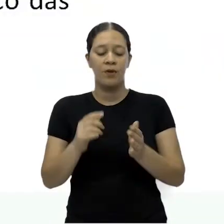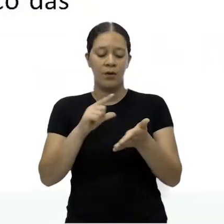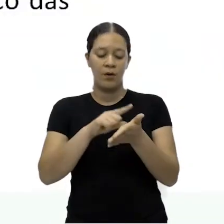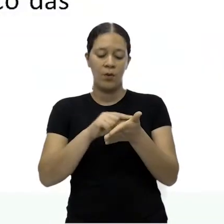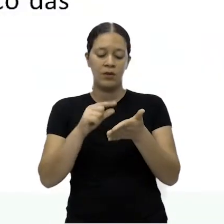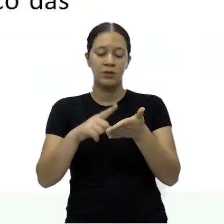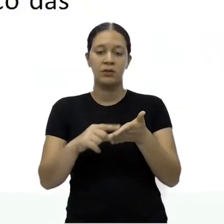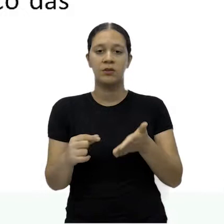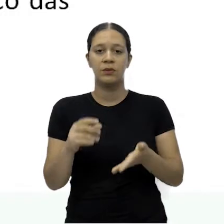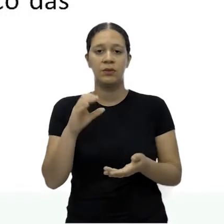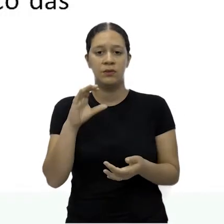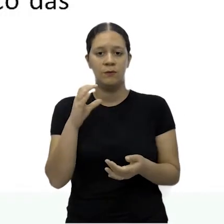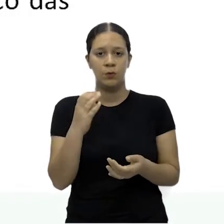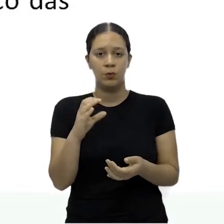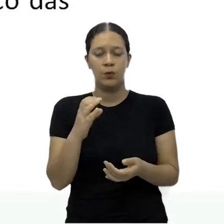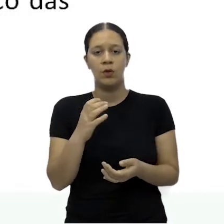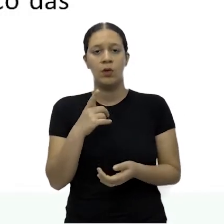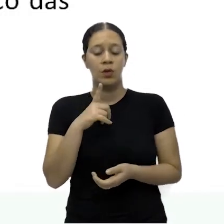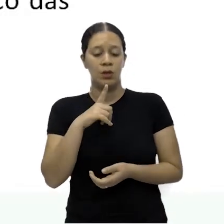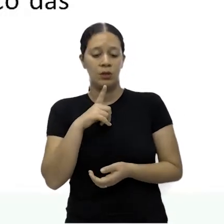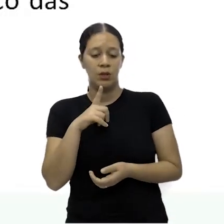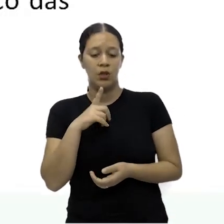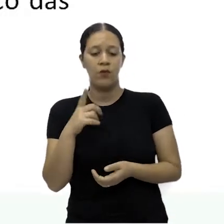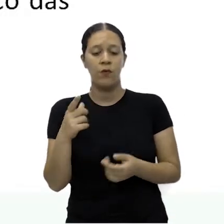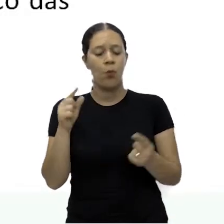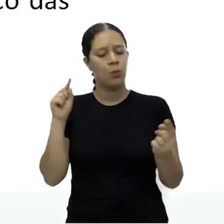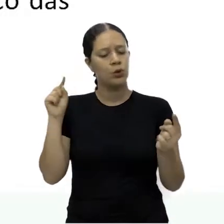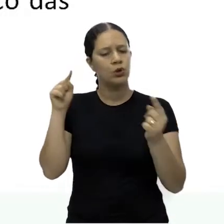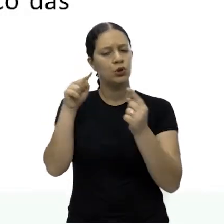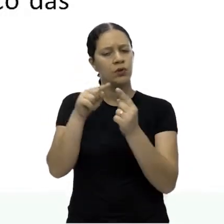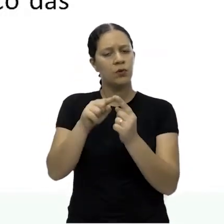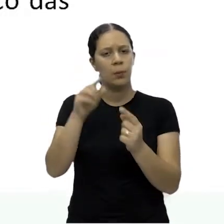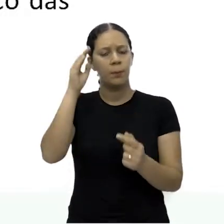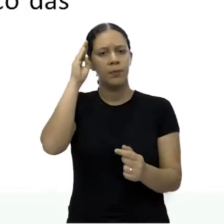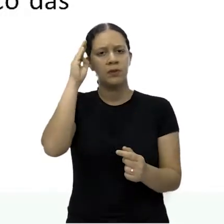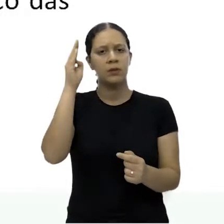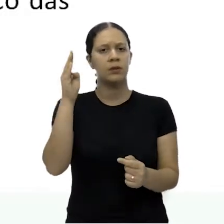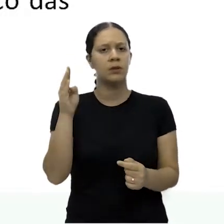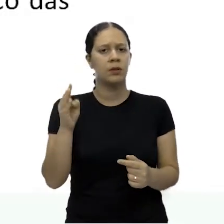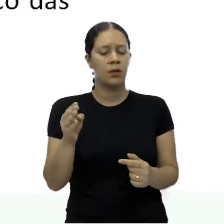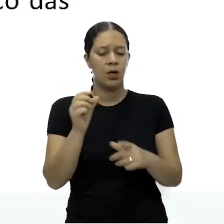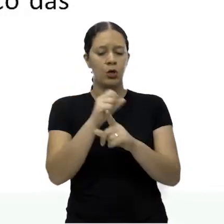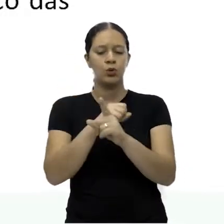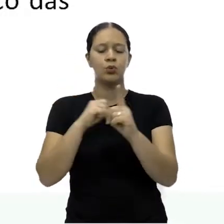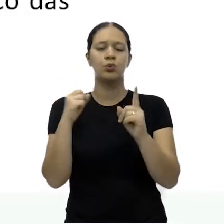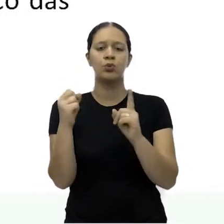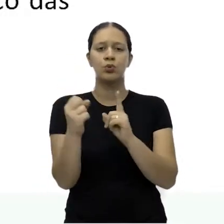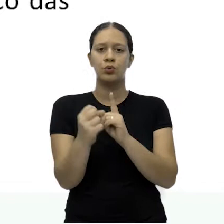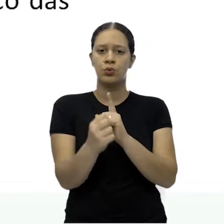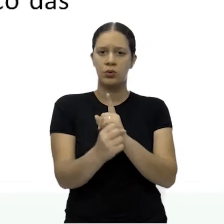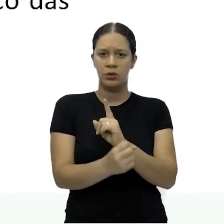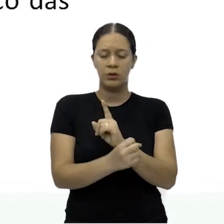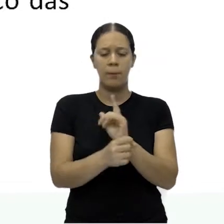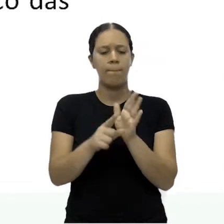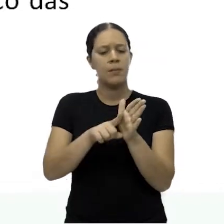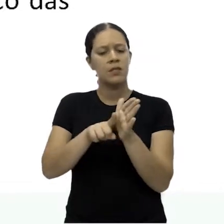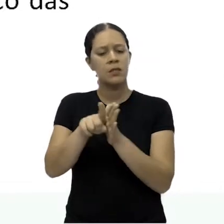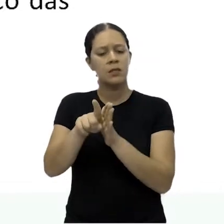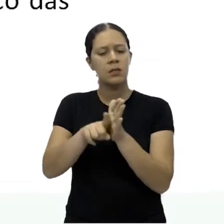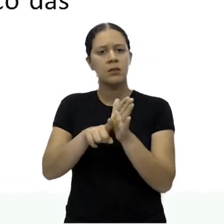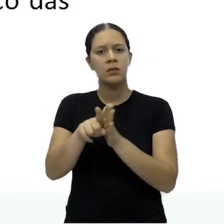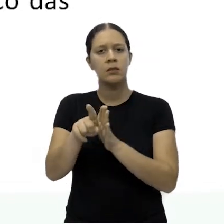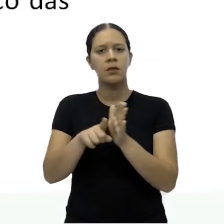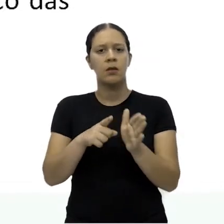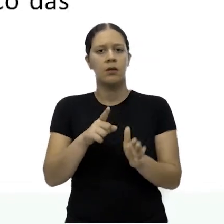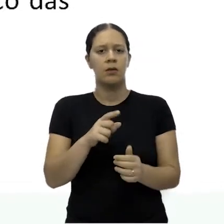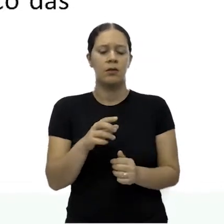O artigo de divulgação científica tem como objetivo levar à sociedade os resultados das